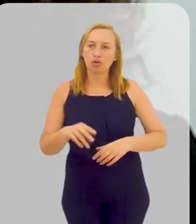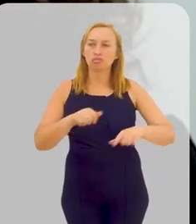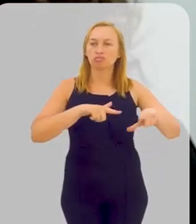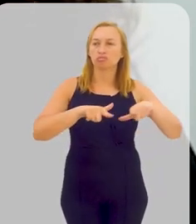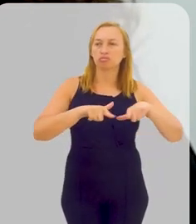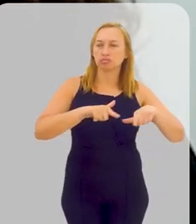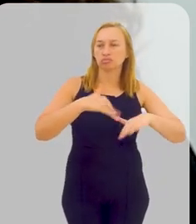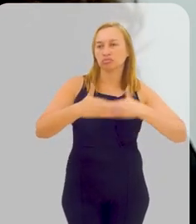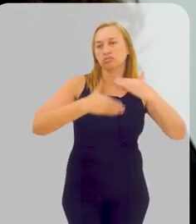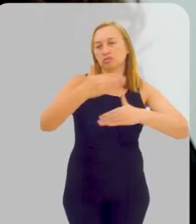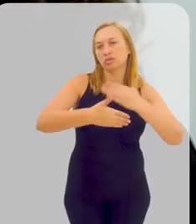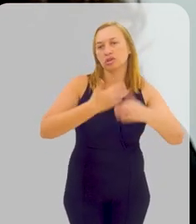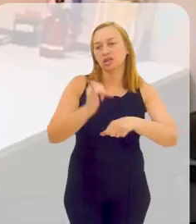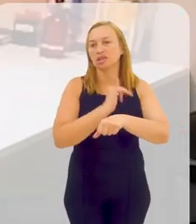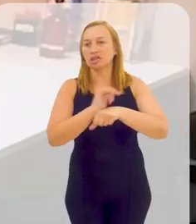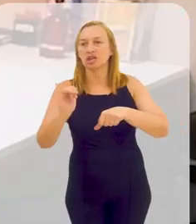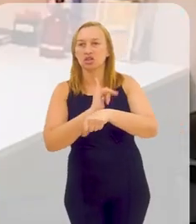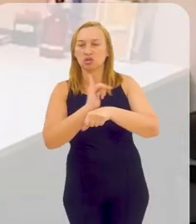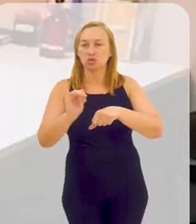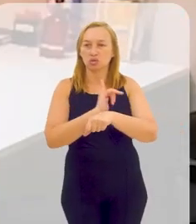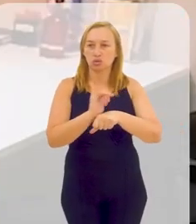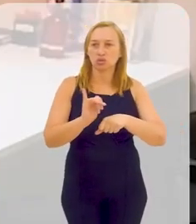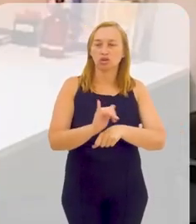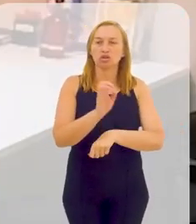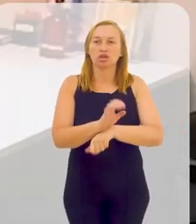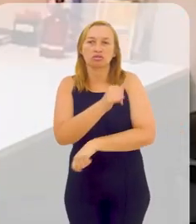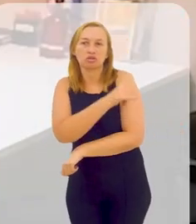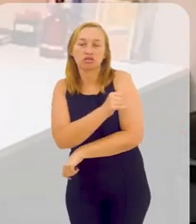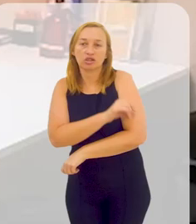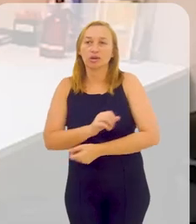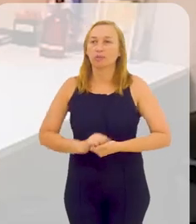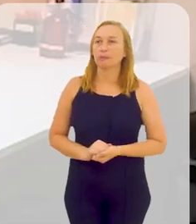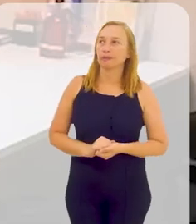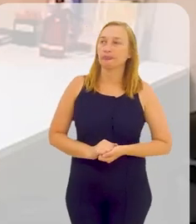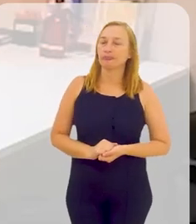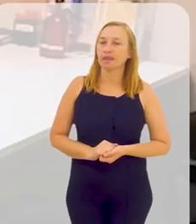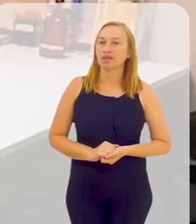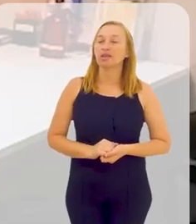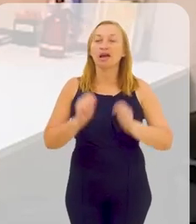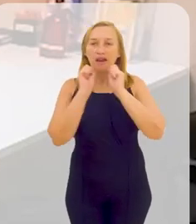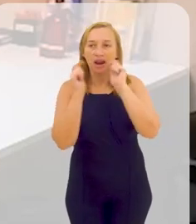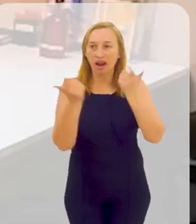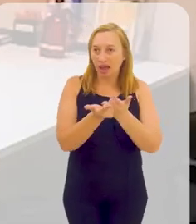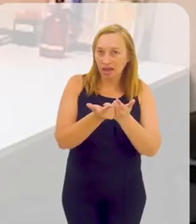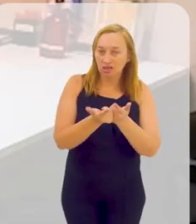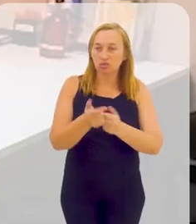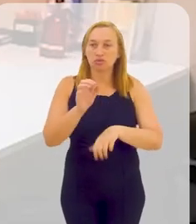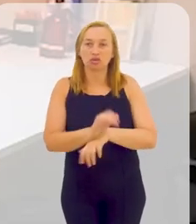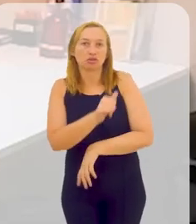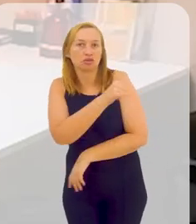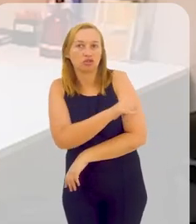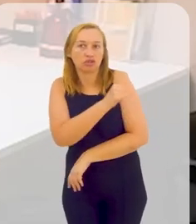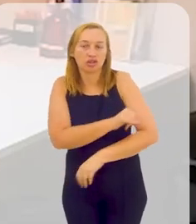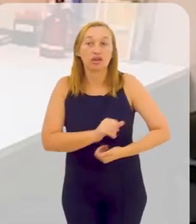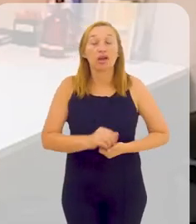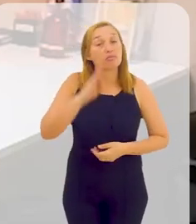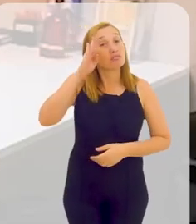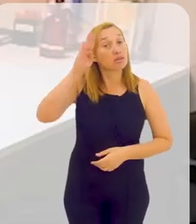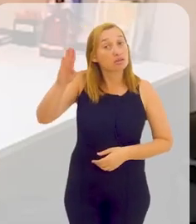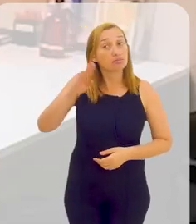aqui na Assembleia Legislativa bom o Fórum de desenvolvimento estratégico do Estado do Rio de Janeiro parte da Assembleia Legislativa do Rio de Janeiro